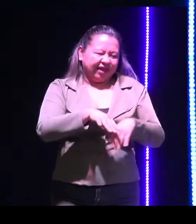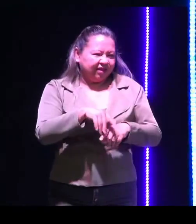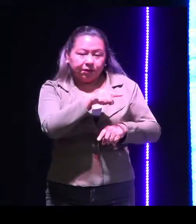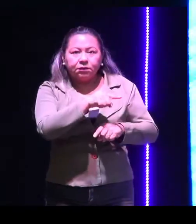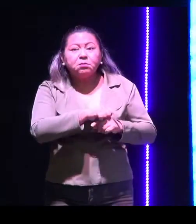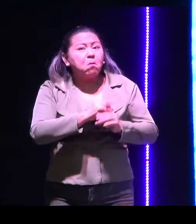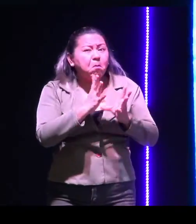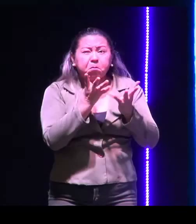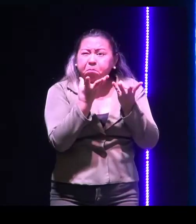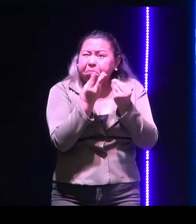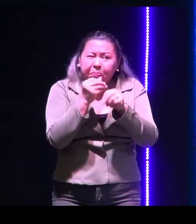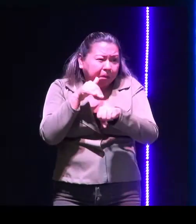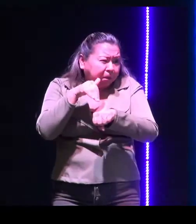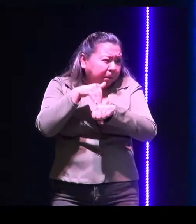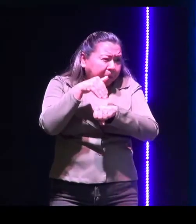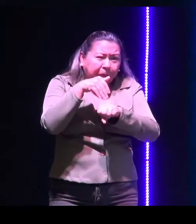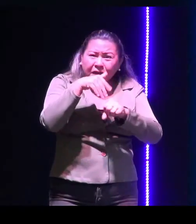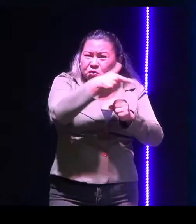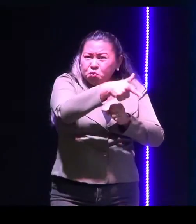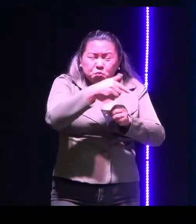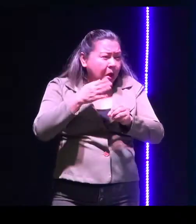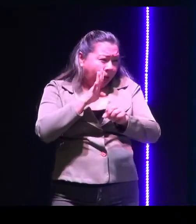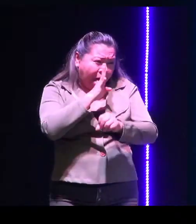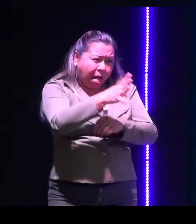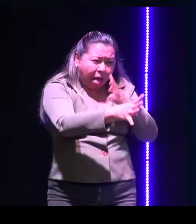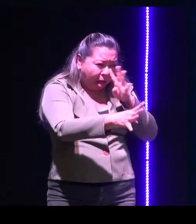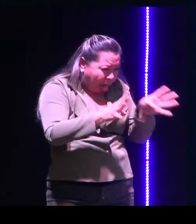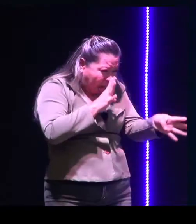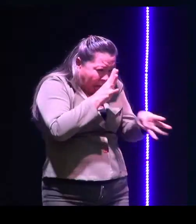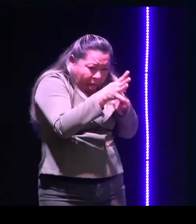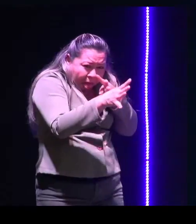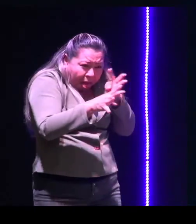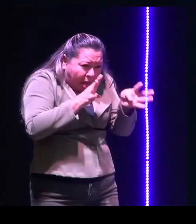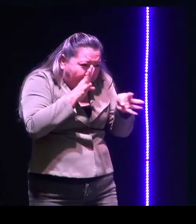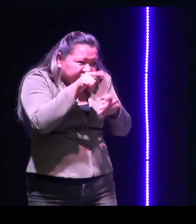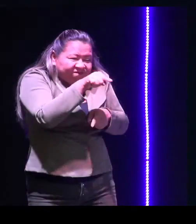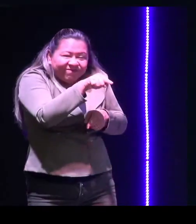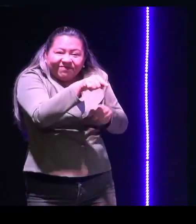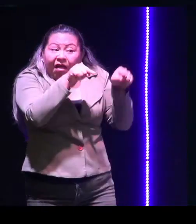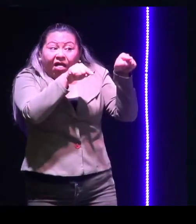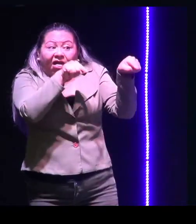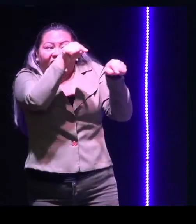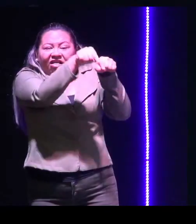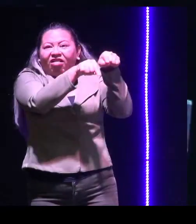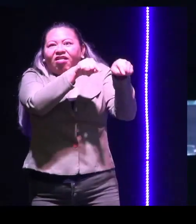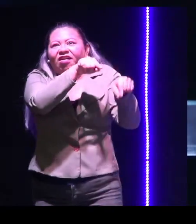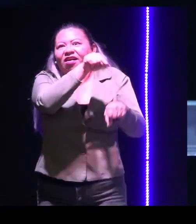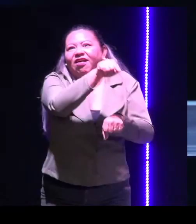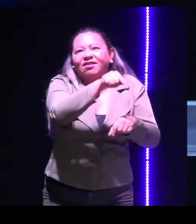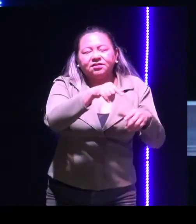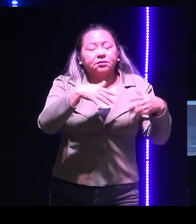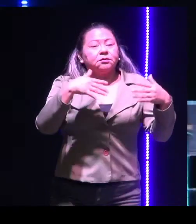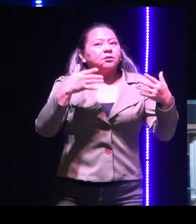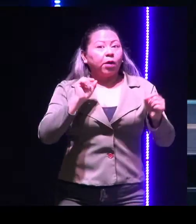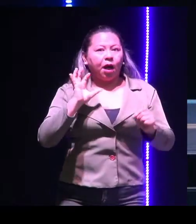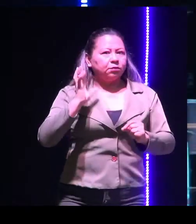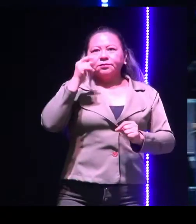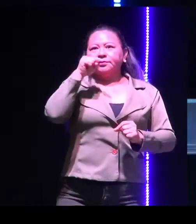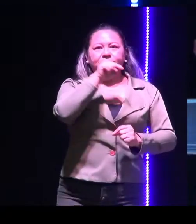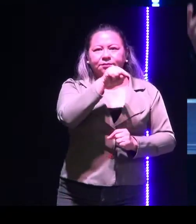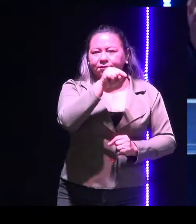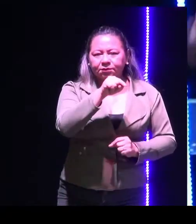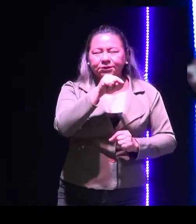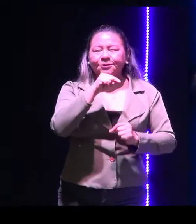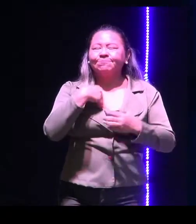de acusação que o mesmo diabo traz sobre nós. E aí para que isso seja tirado